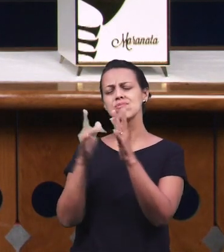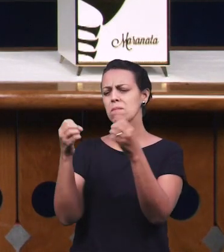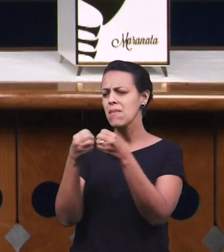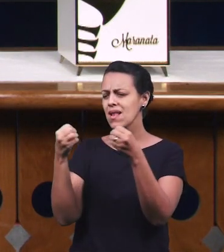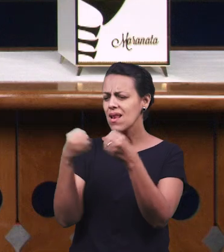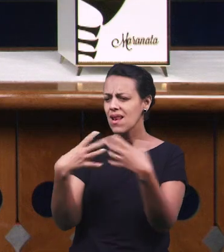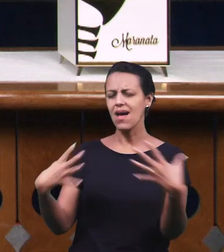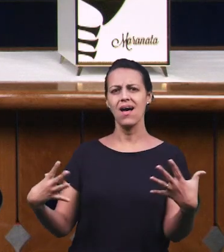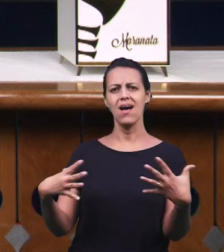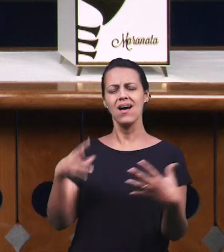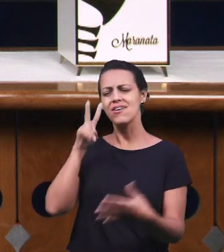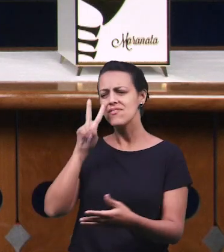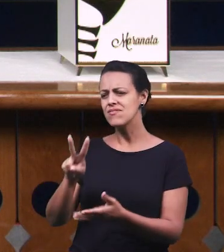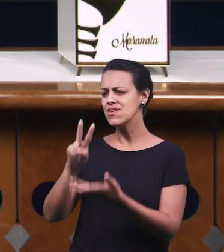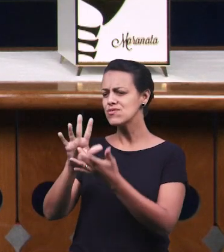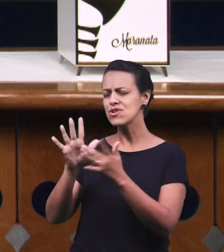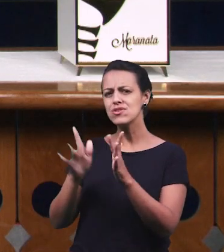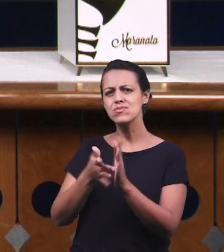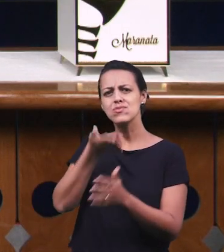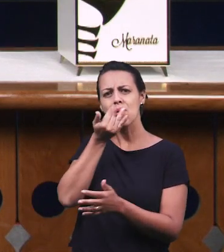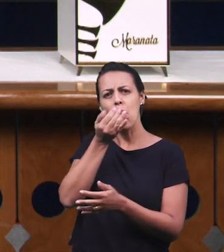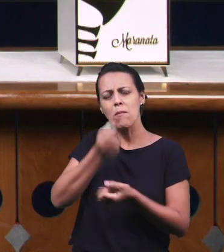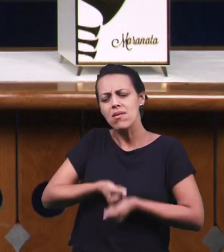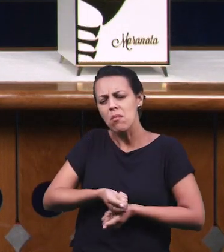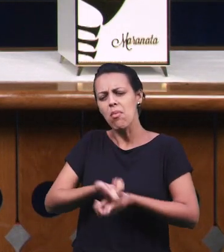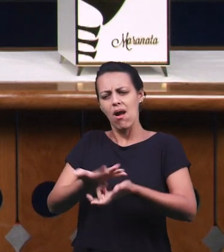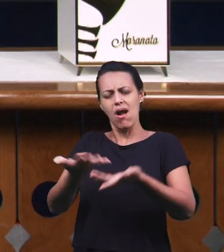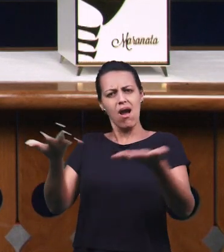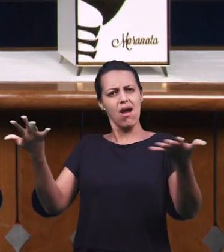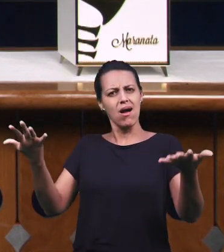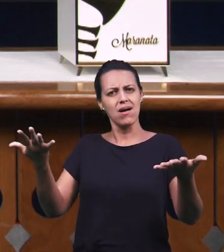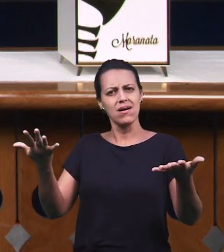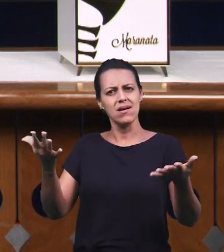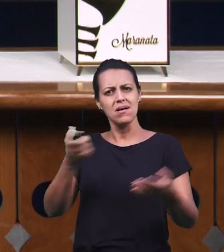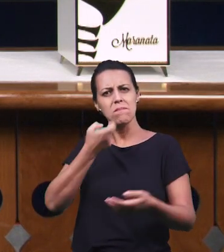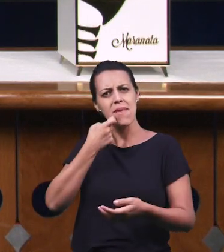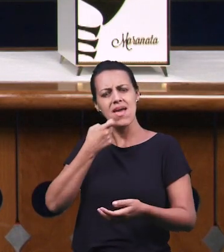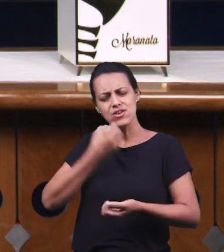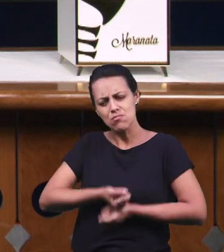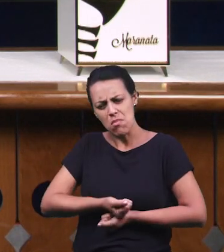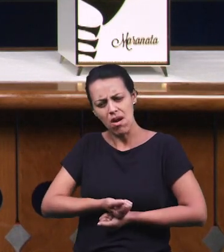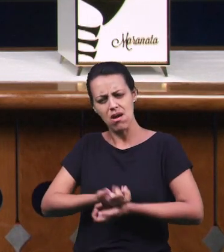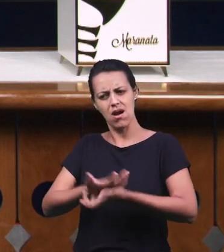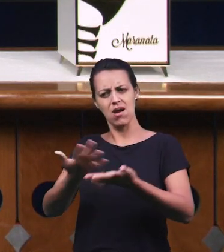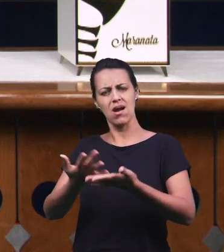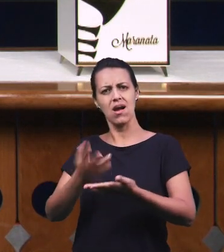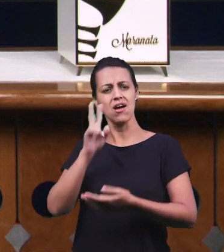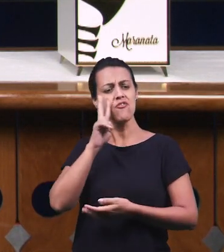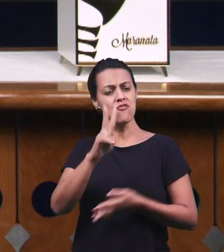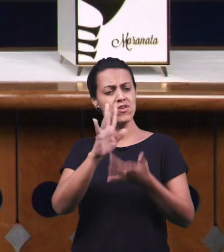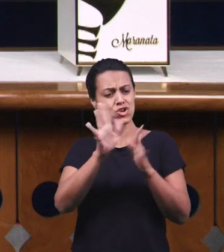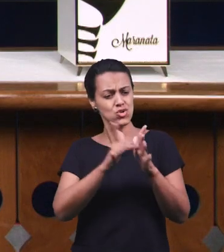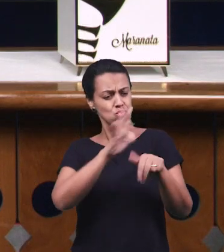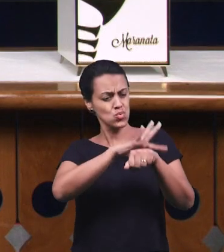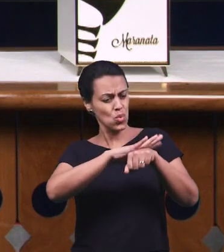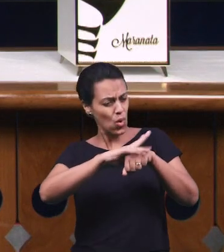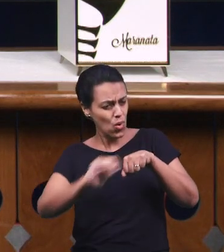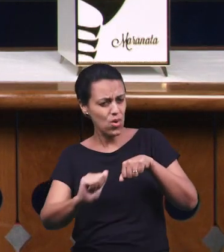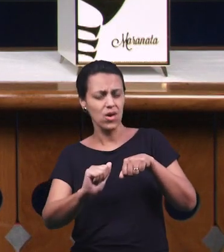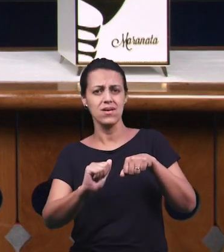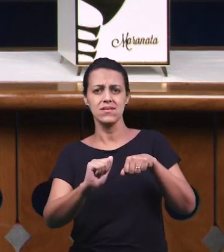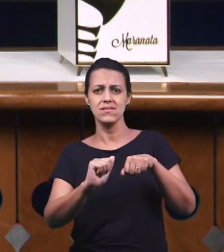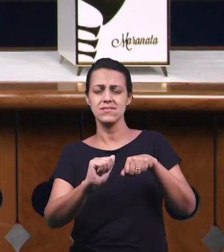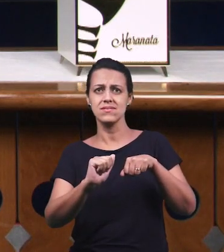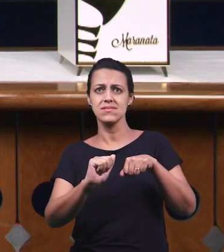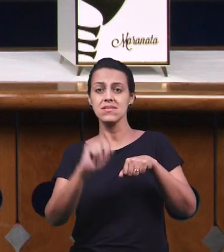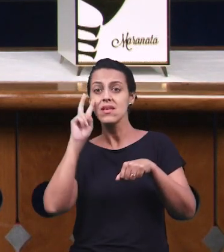Ele multiplicar os pães, os peixes, curar enfermidades,